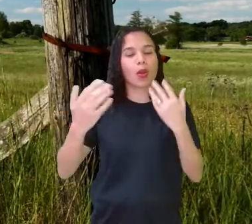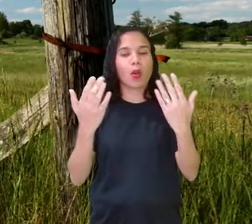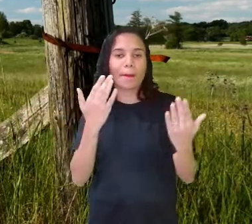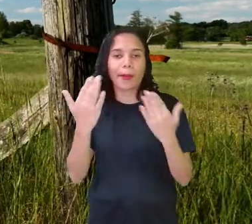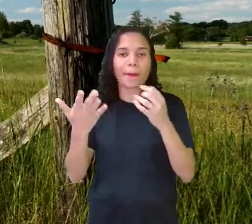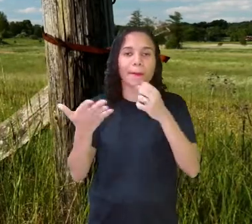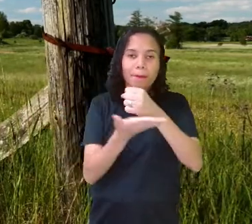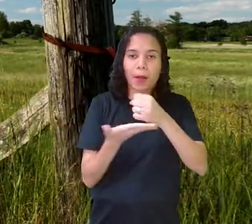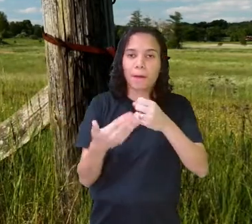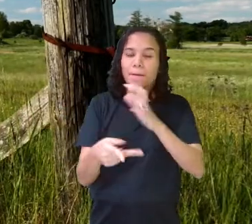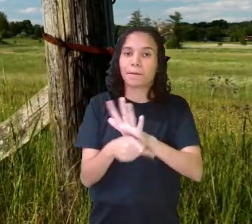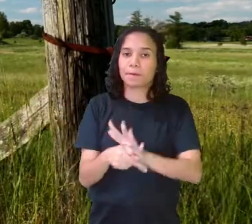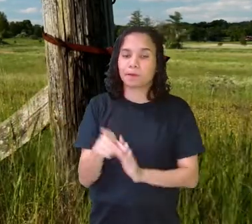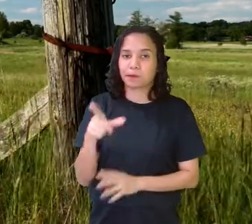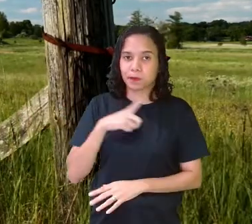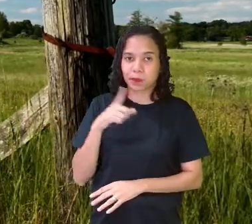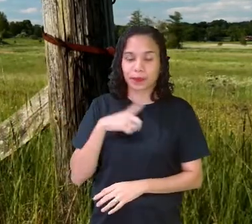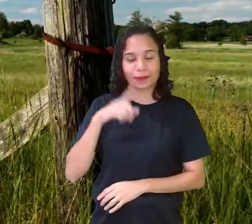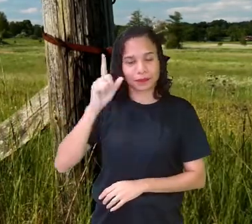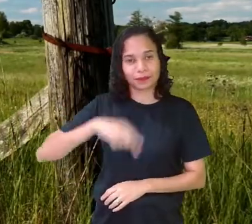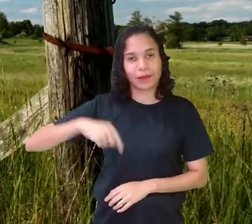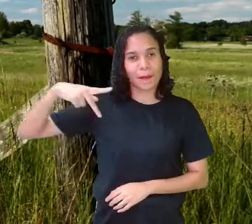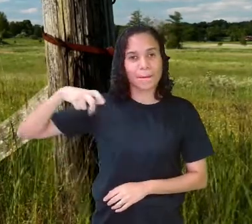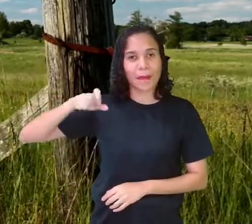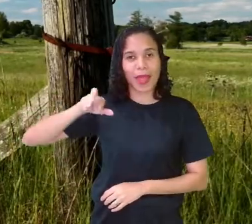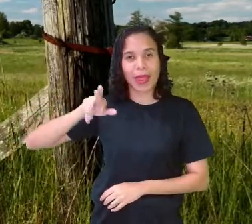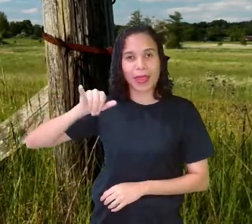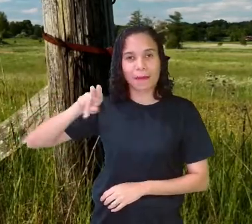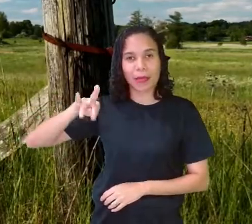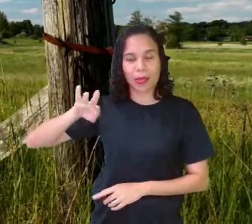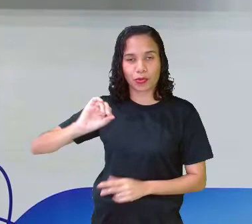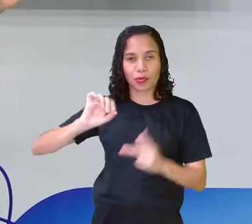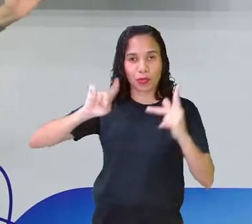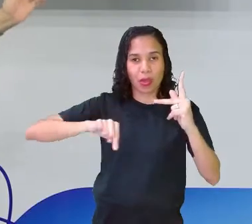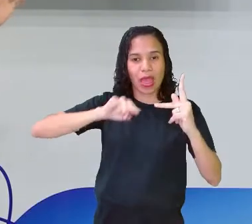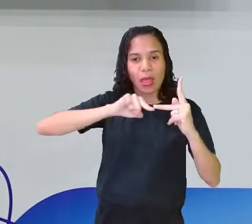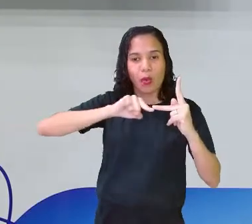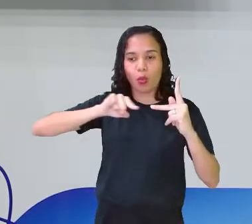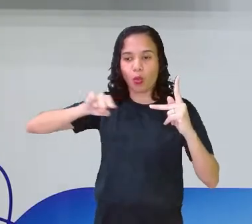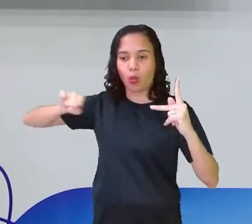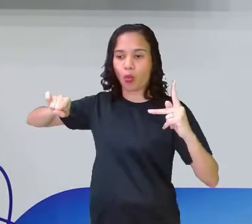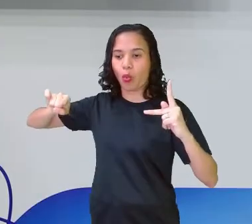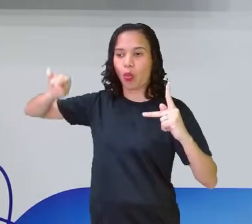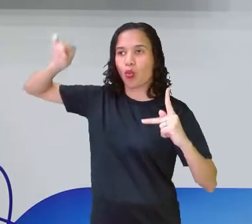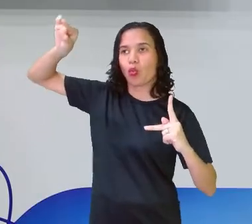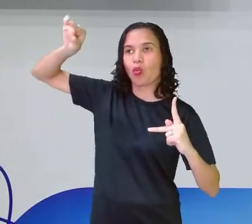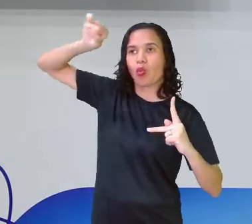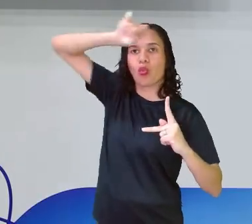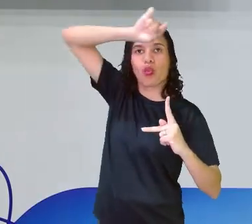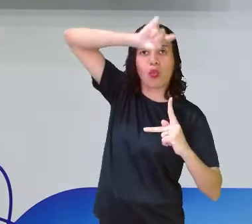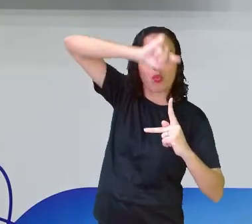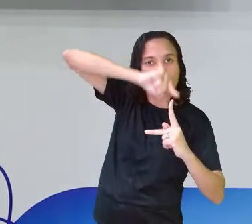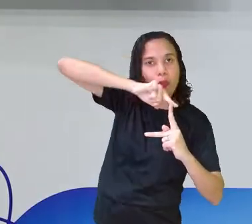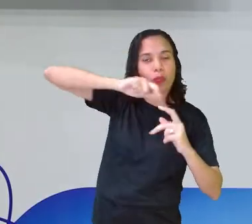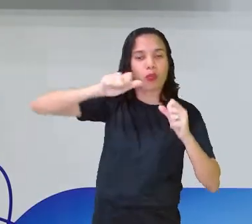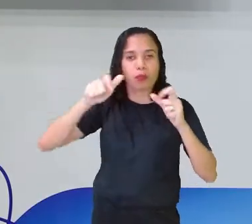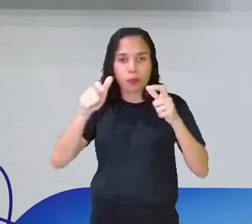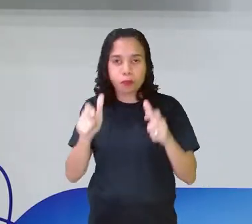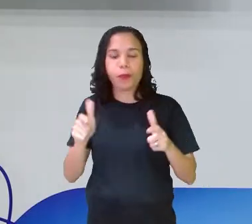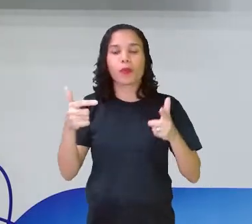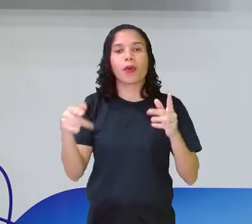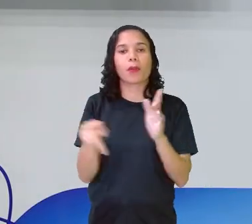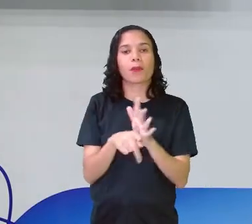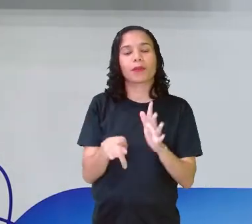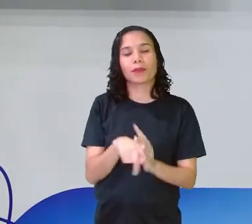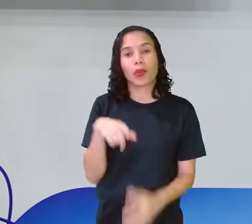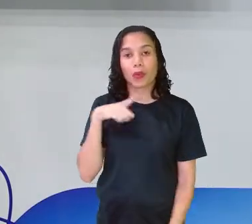comparação básica com um perímetro. É o contorno do meu espaço. Aí